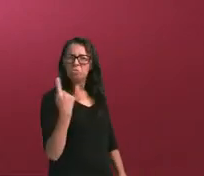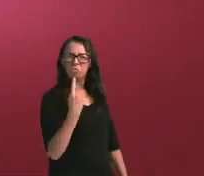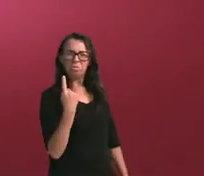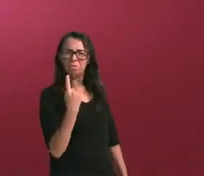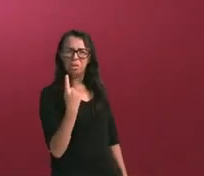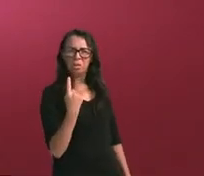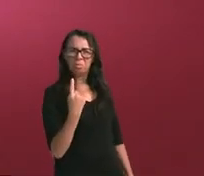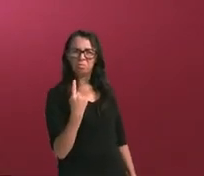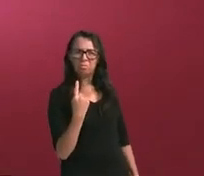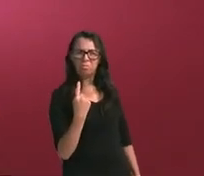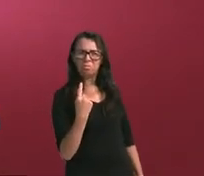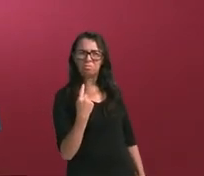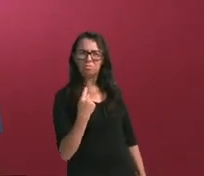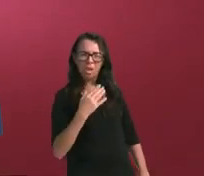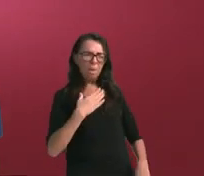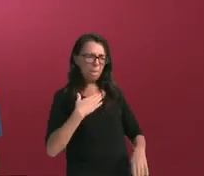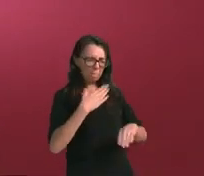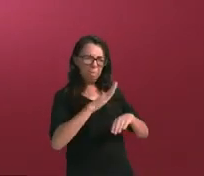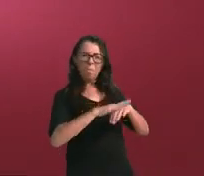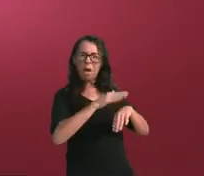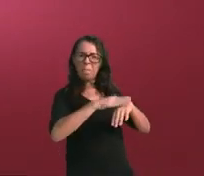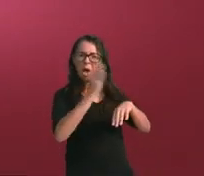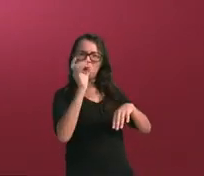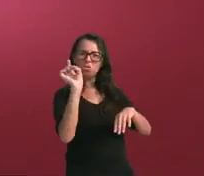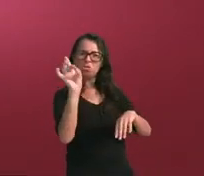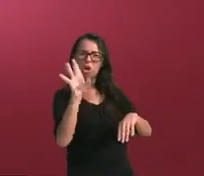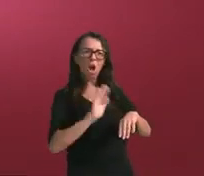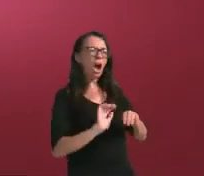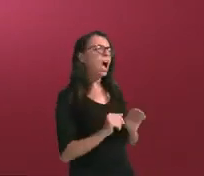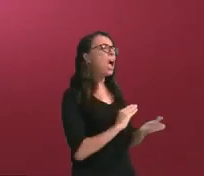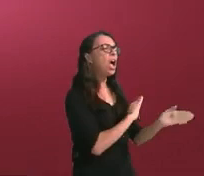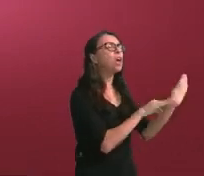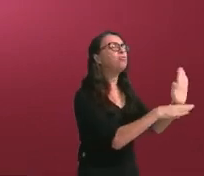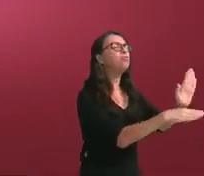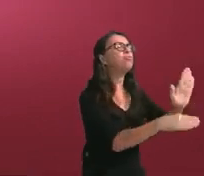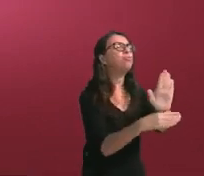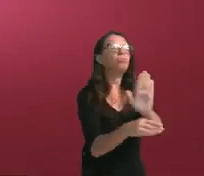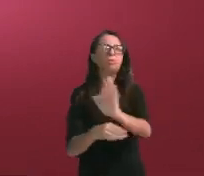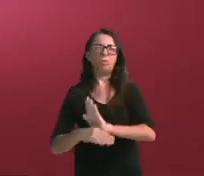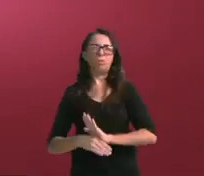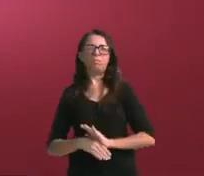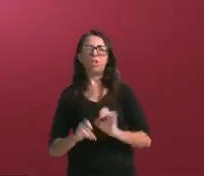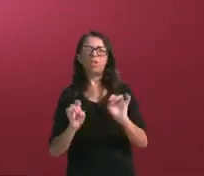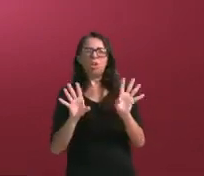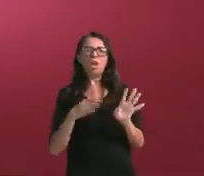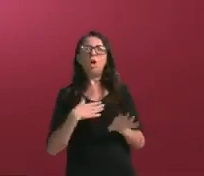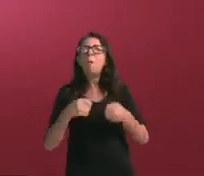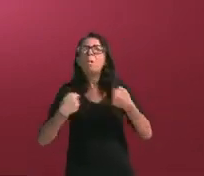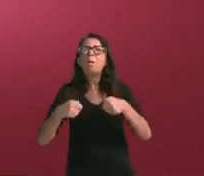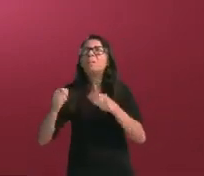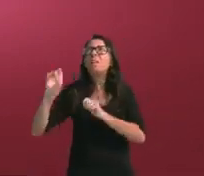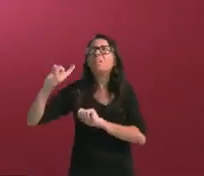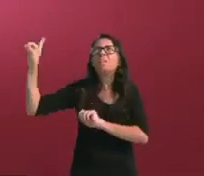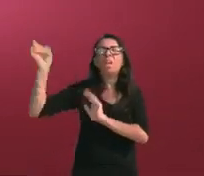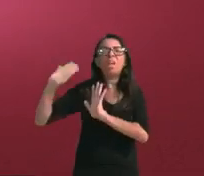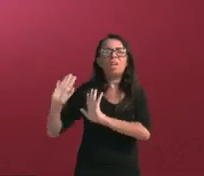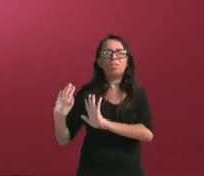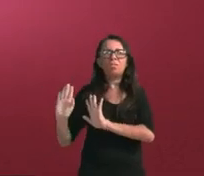temos que ter aquela vida centrada no eu, como a gente teve, acho que foi a quarta ou quinta lição, não me recordo